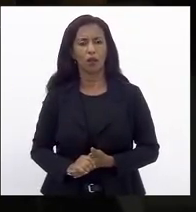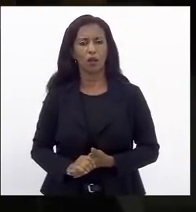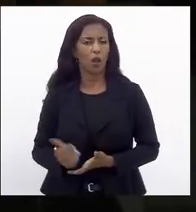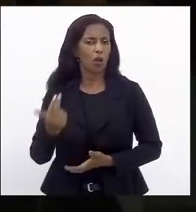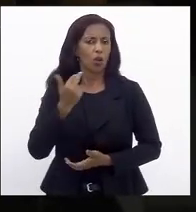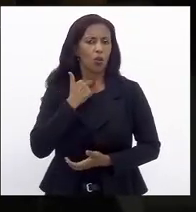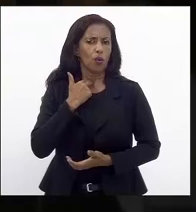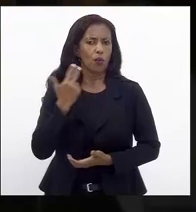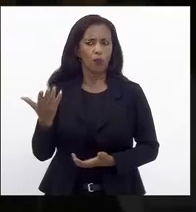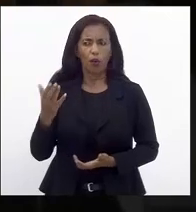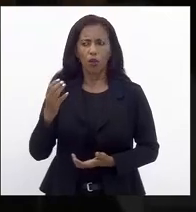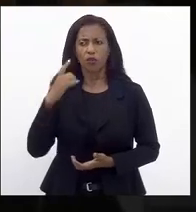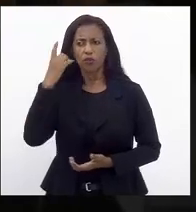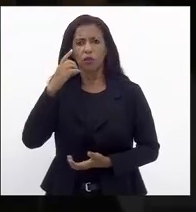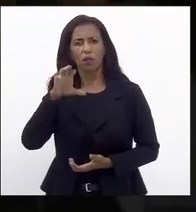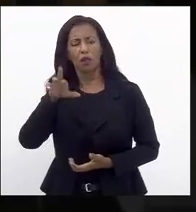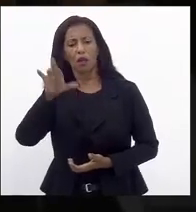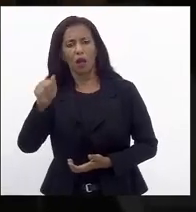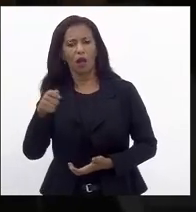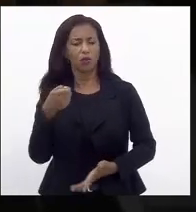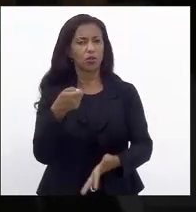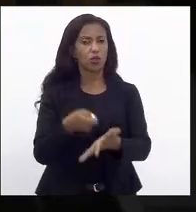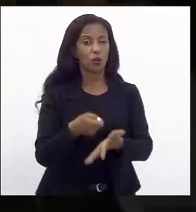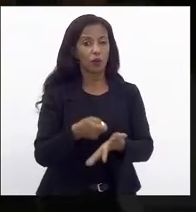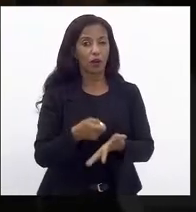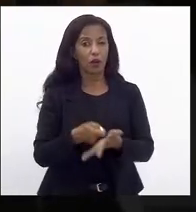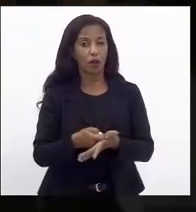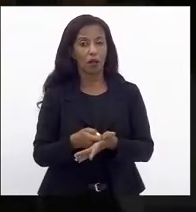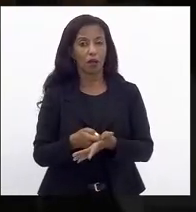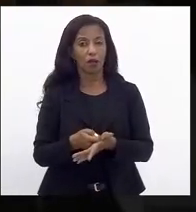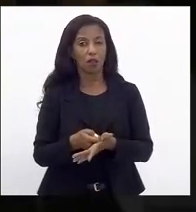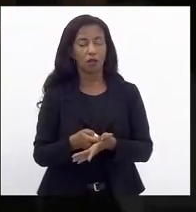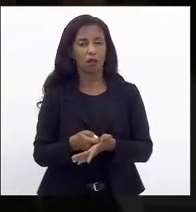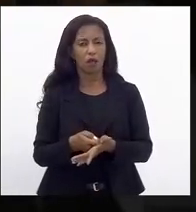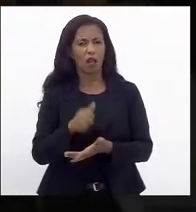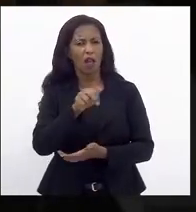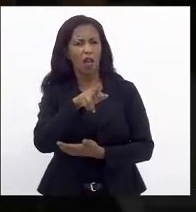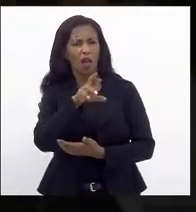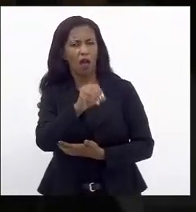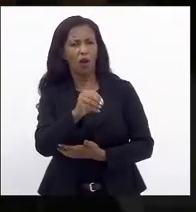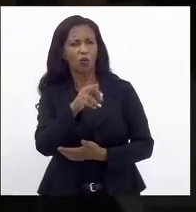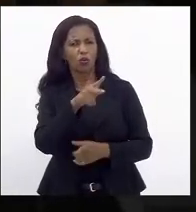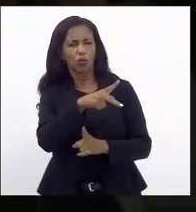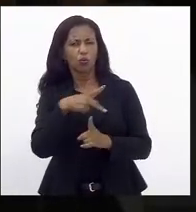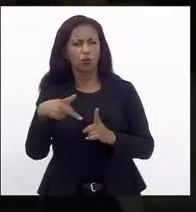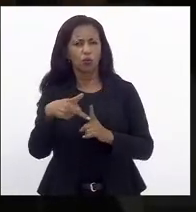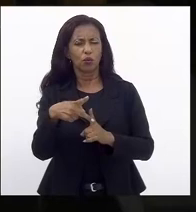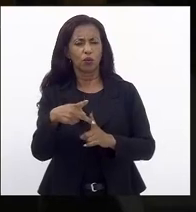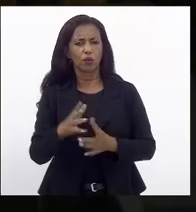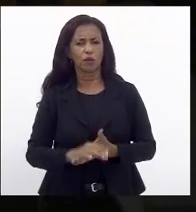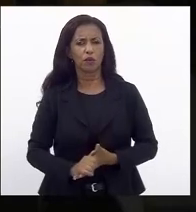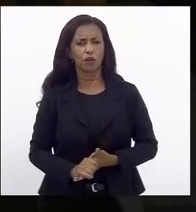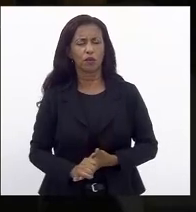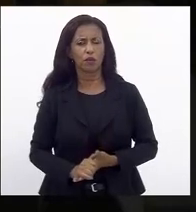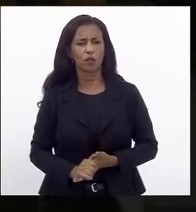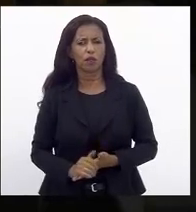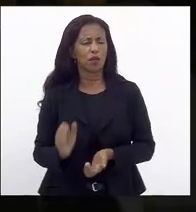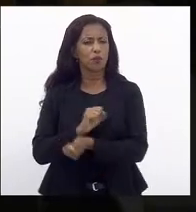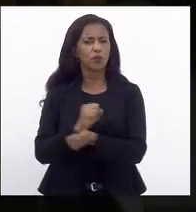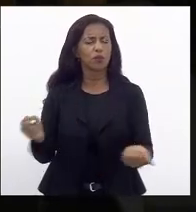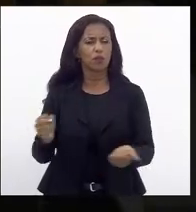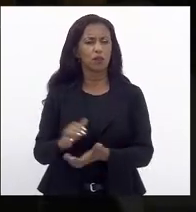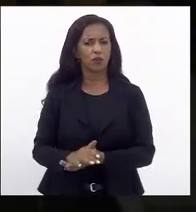deputado Carlos Macedo que a gente não Garanta auto-suficiência do Rio previdência não é